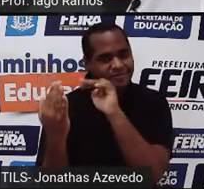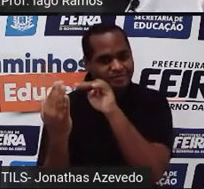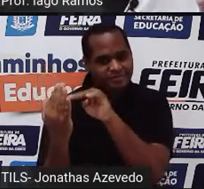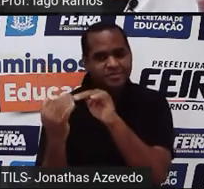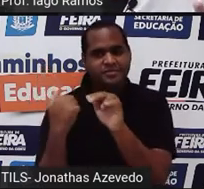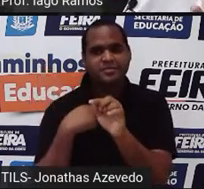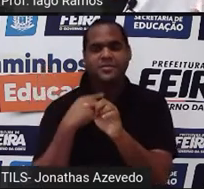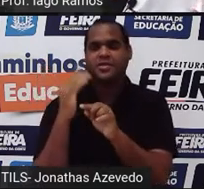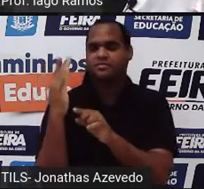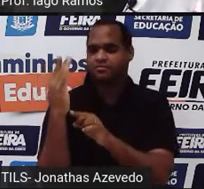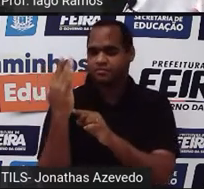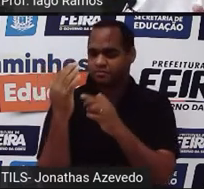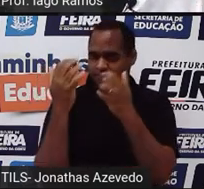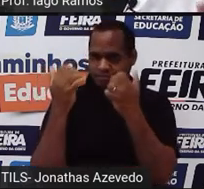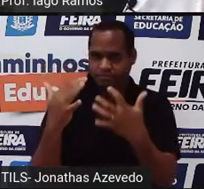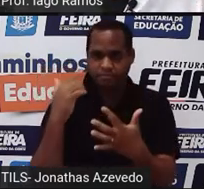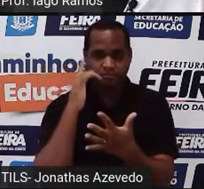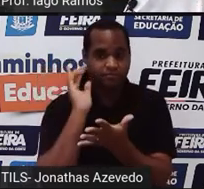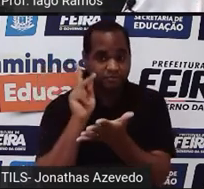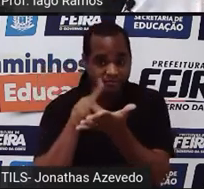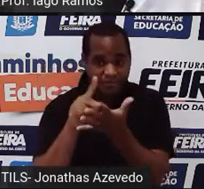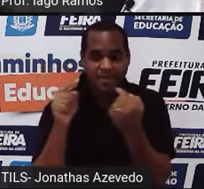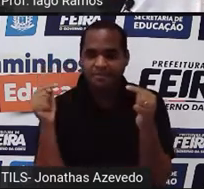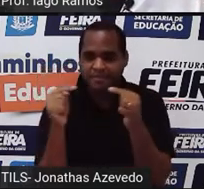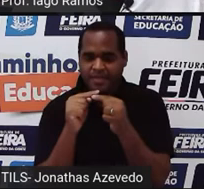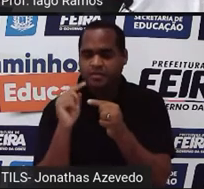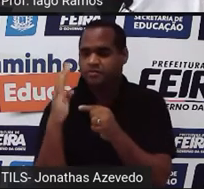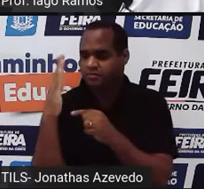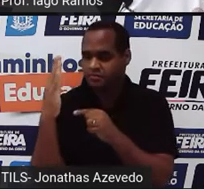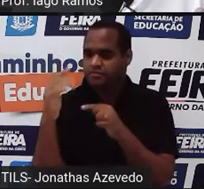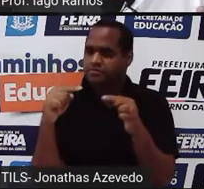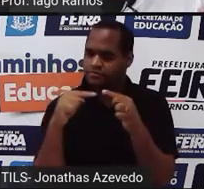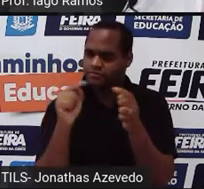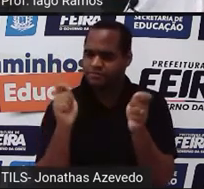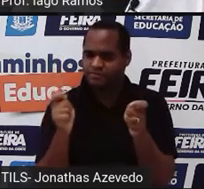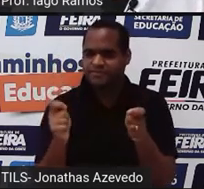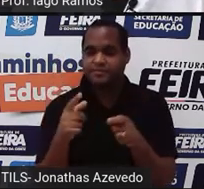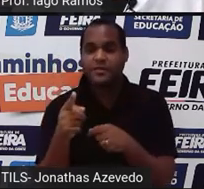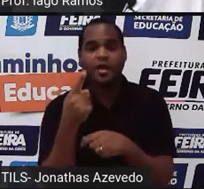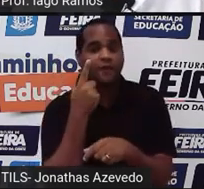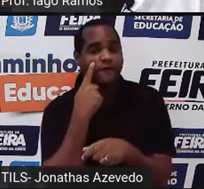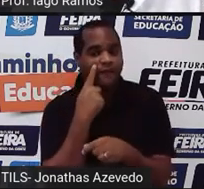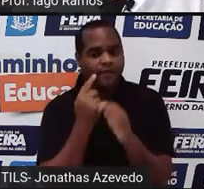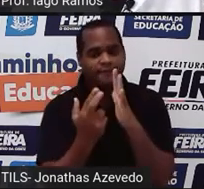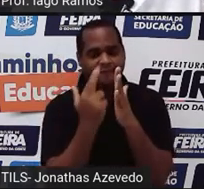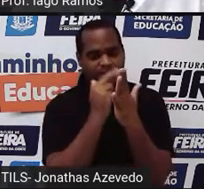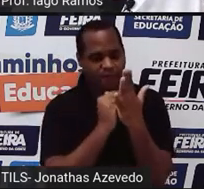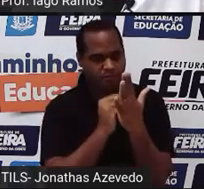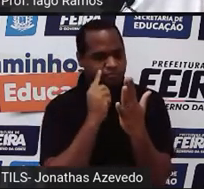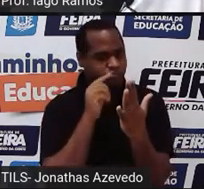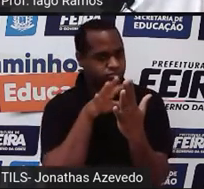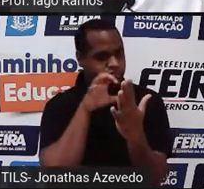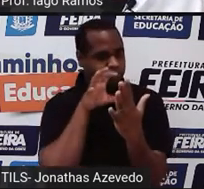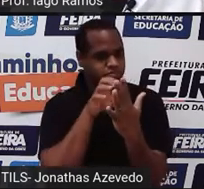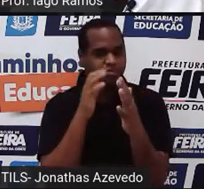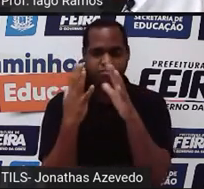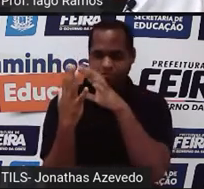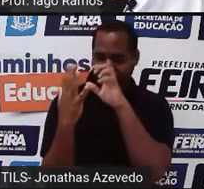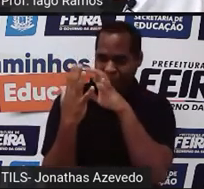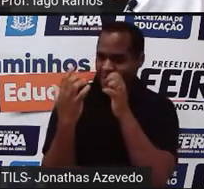frente para alguma coisa que funcione como espelho, ela vai ver a sua imagem, tá? Então,